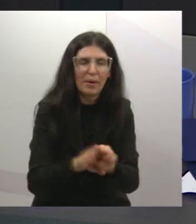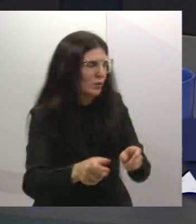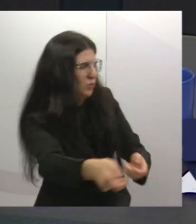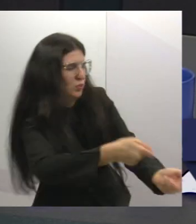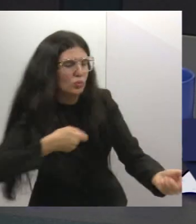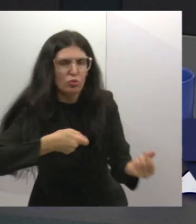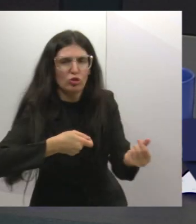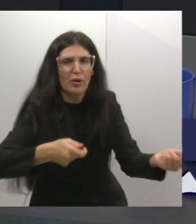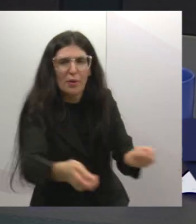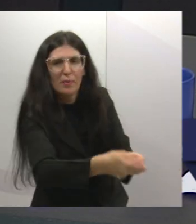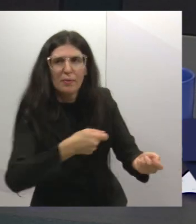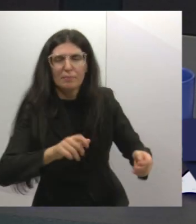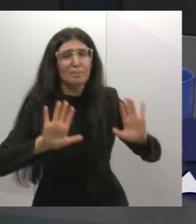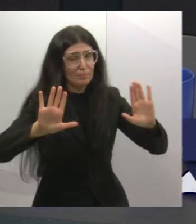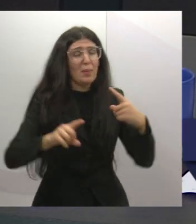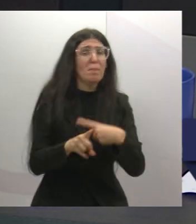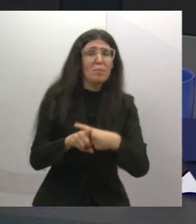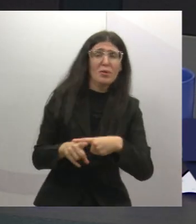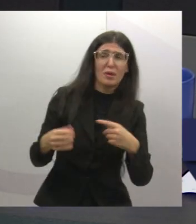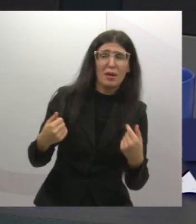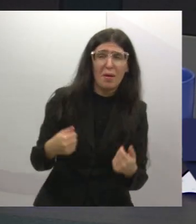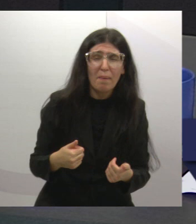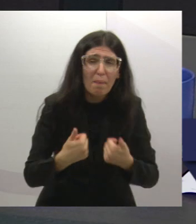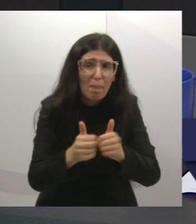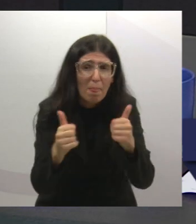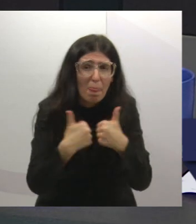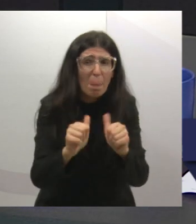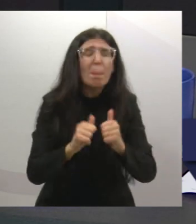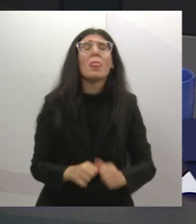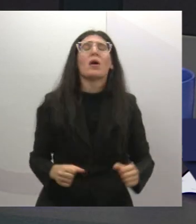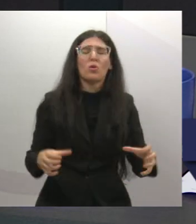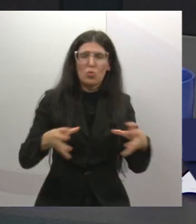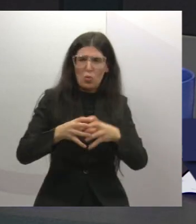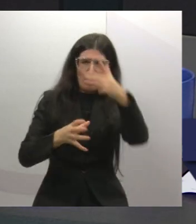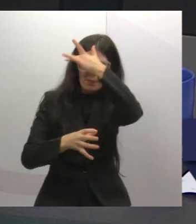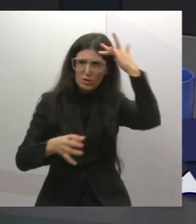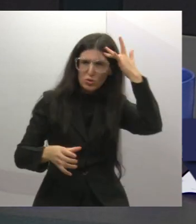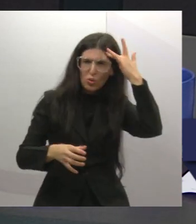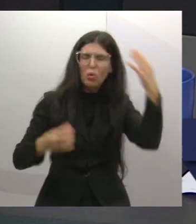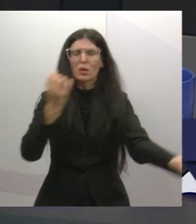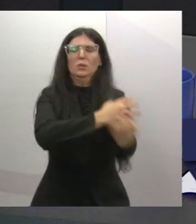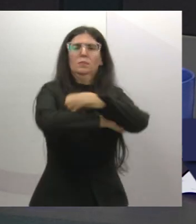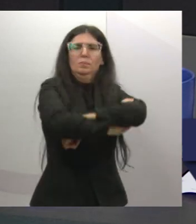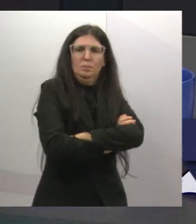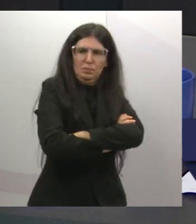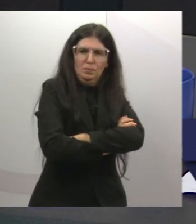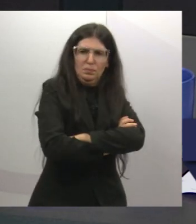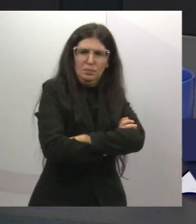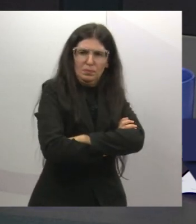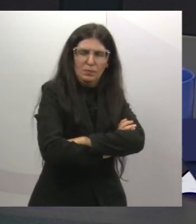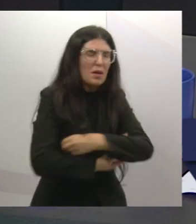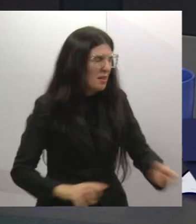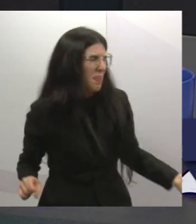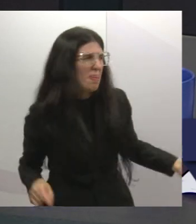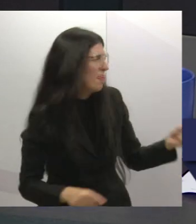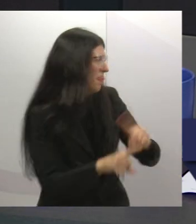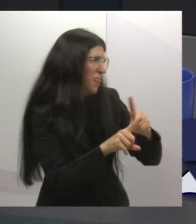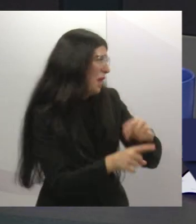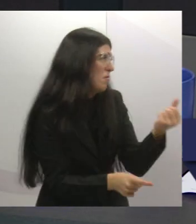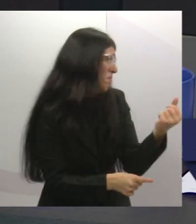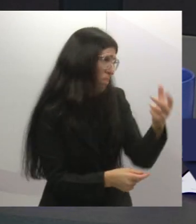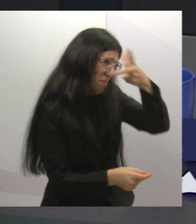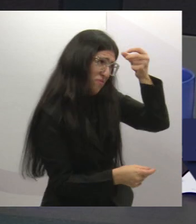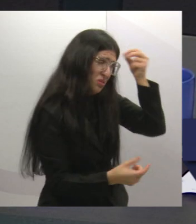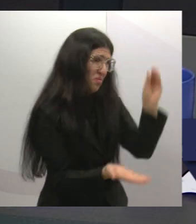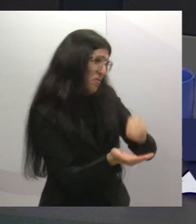JTU, há dias atrás, fez uma paralisação falando que não estava tendo repasse 100% da prefeitura. A ambiental